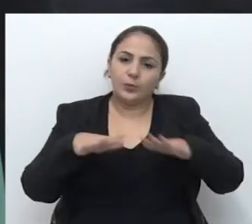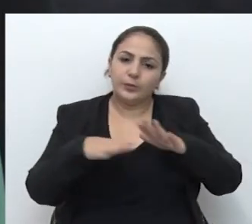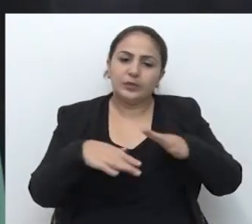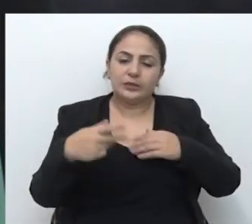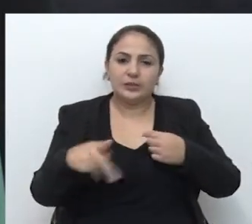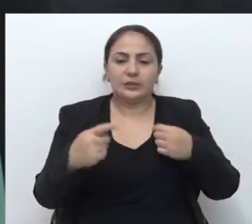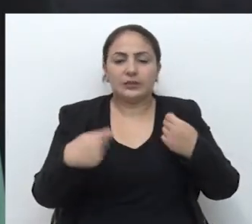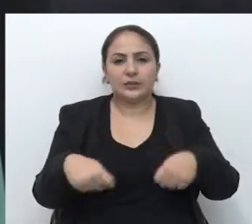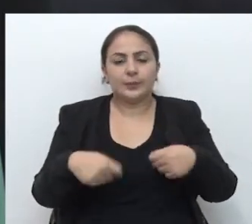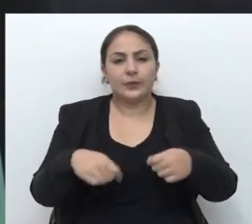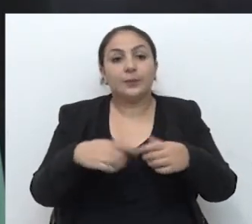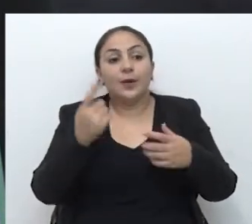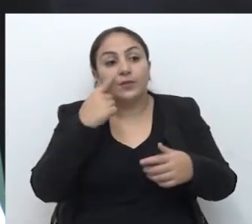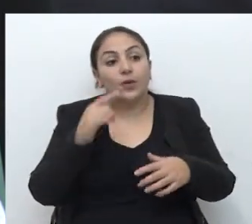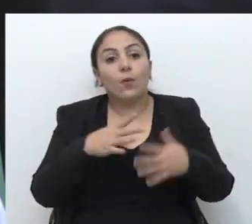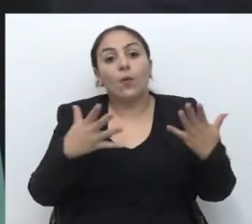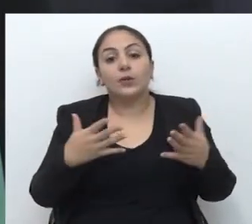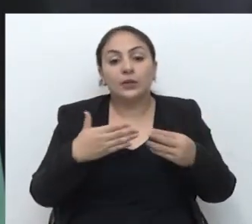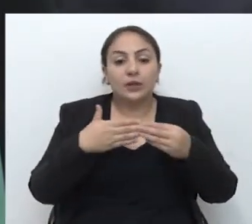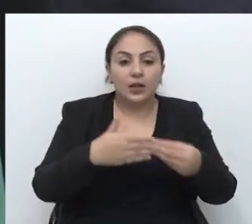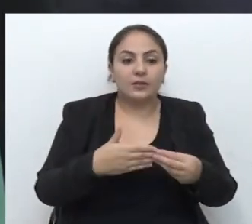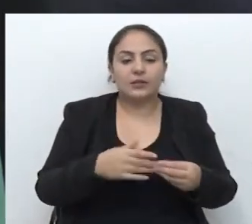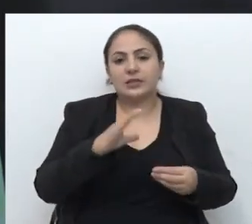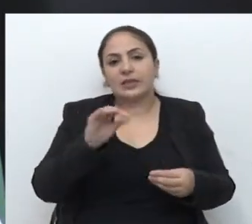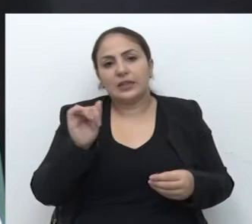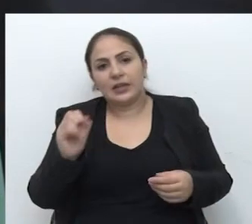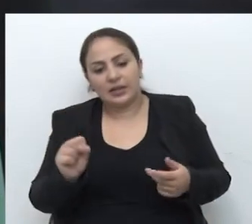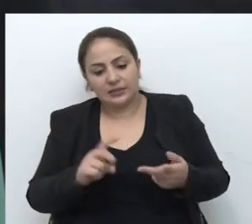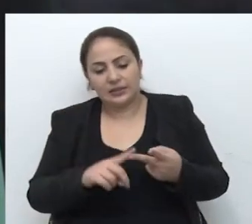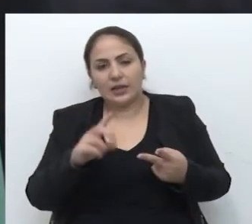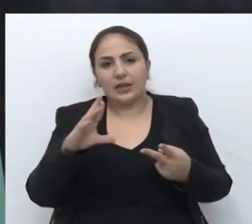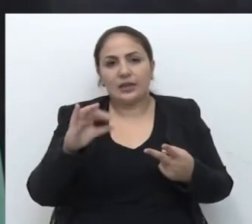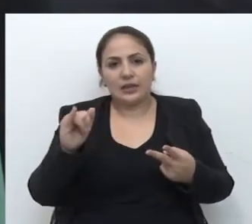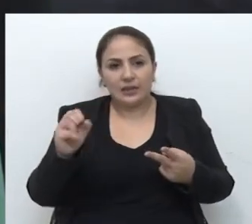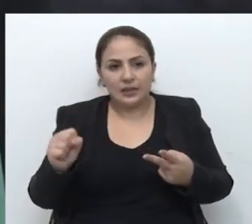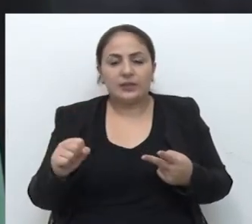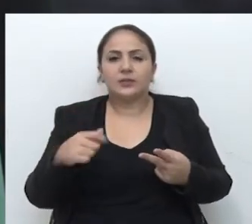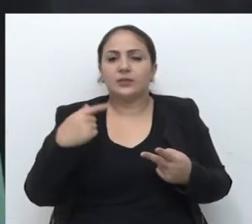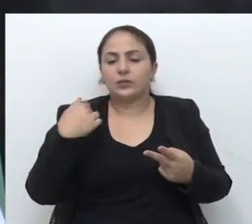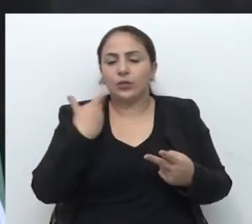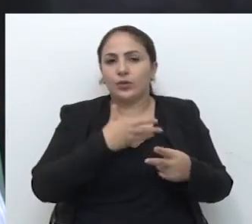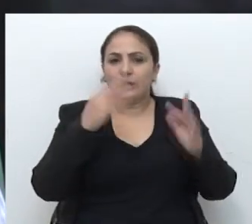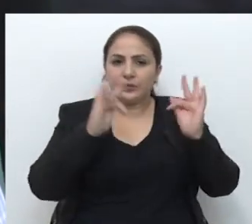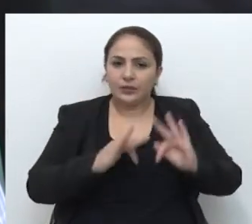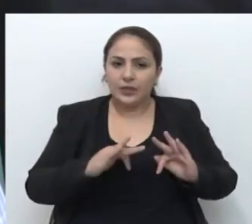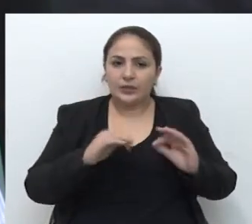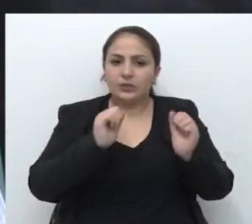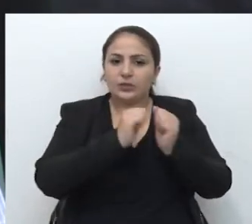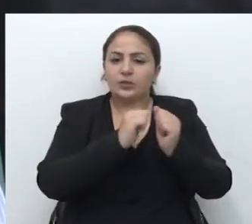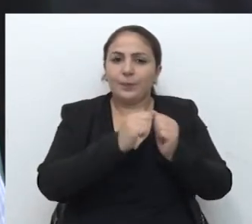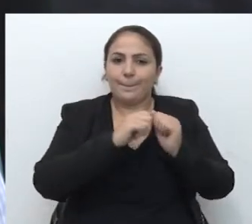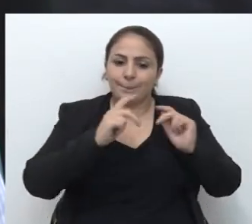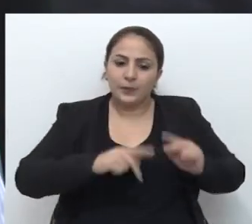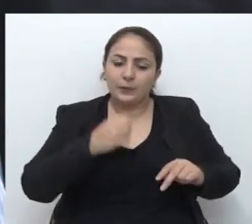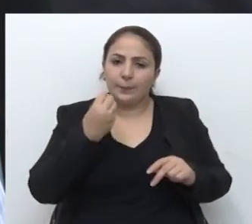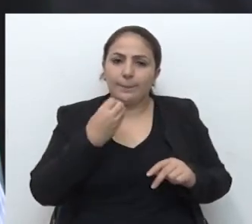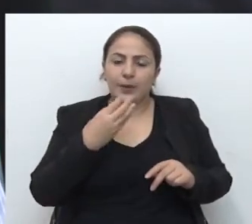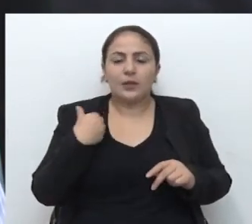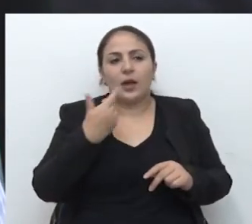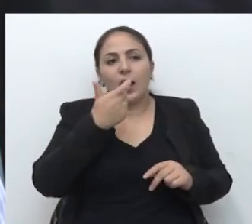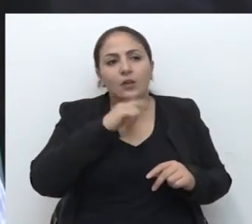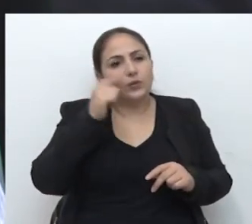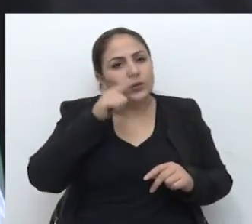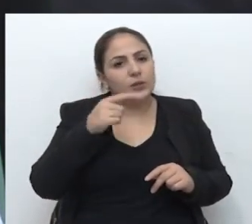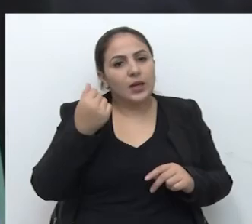fluxo dessas demandas e ver para onde que manda, se é para CRAS, se é para CREAS, enfim. Então eu fiquei muito feliz. Eu acho que a união de pessoas de bem aqui, eu